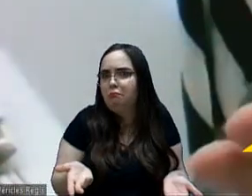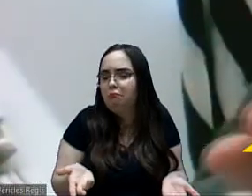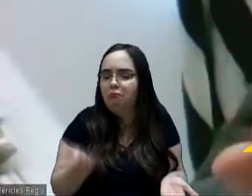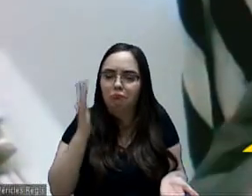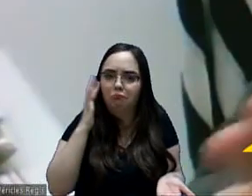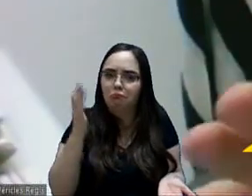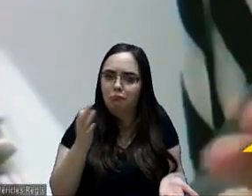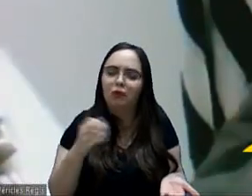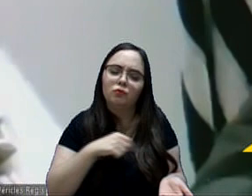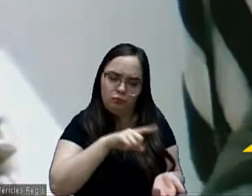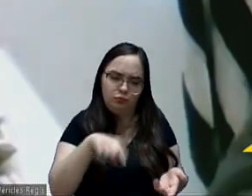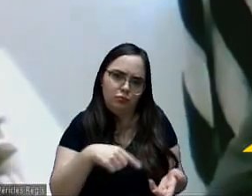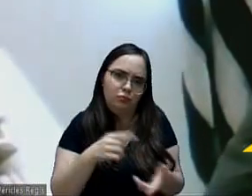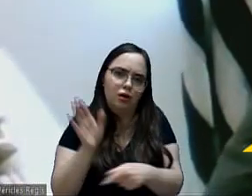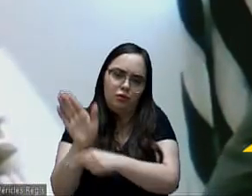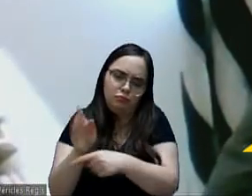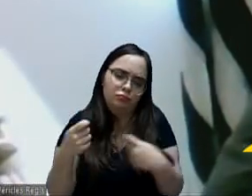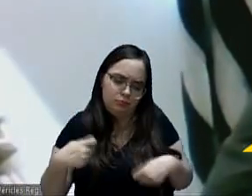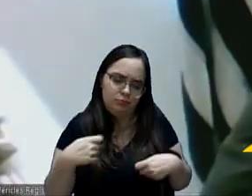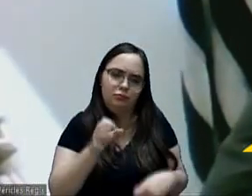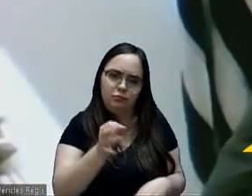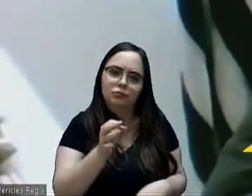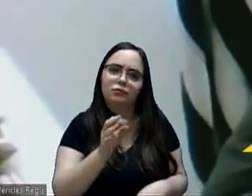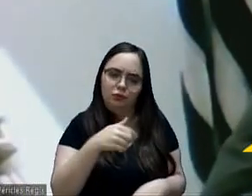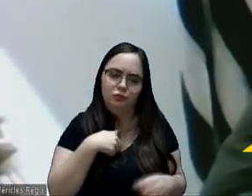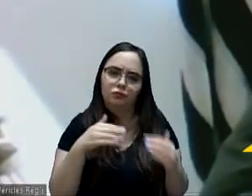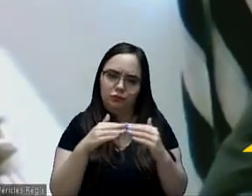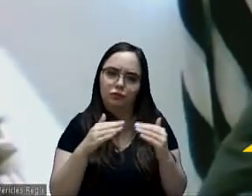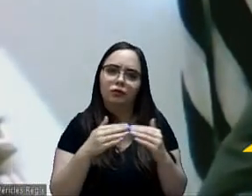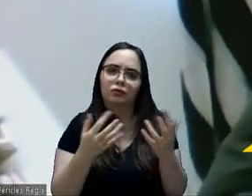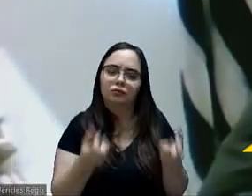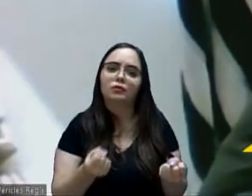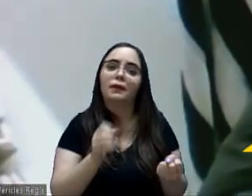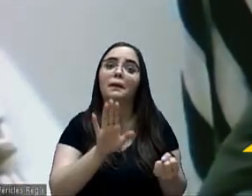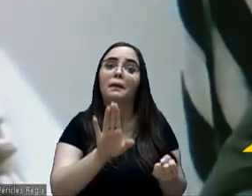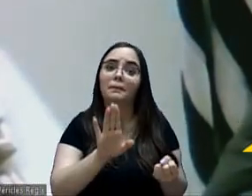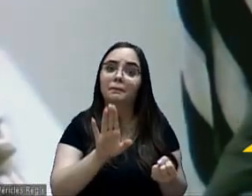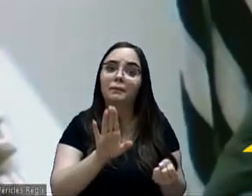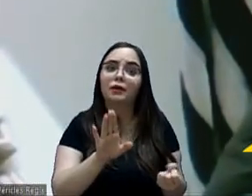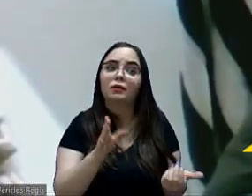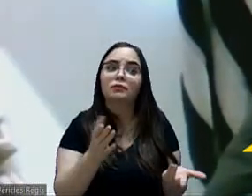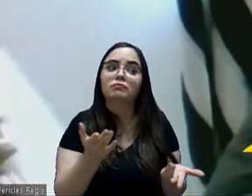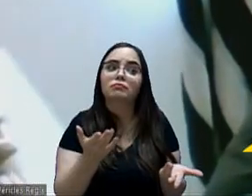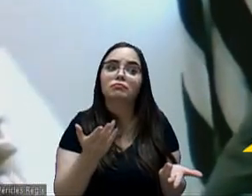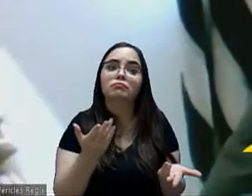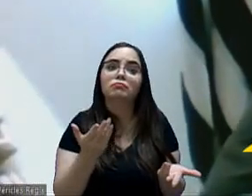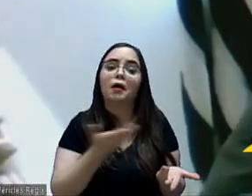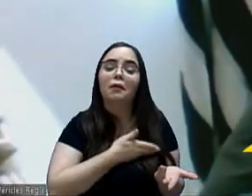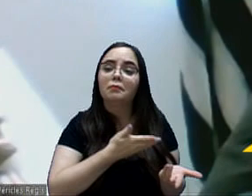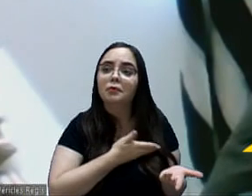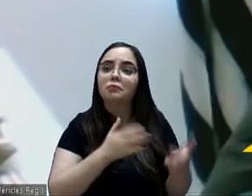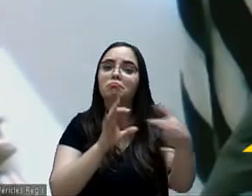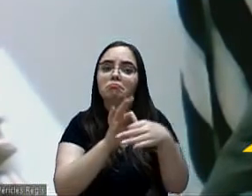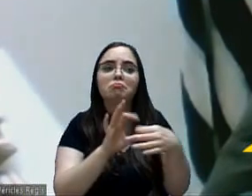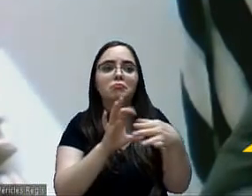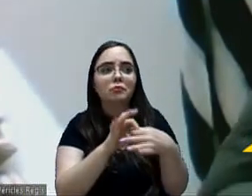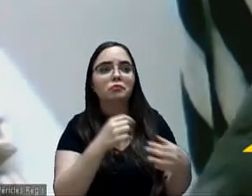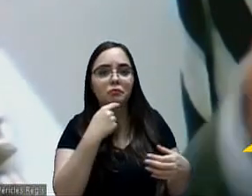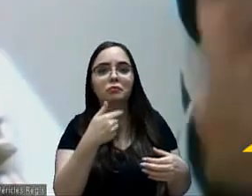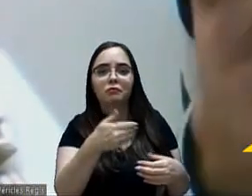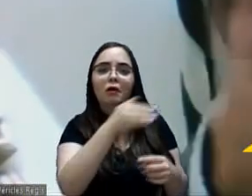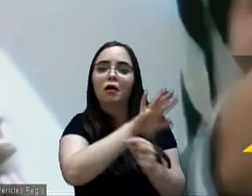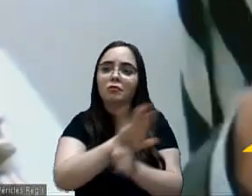sim. Vou votar favorável. Mas o que aconteceu com esses amigos, com essas influências, com